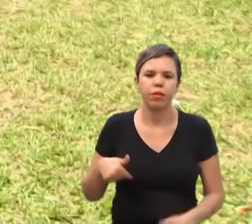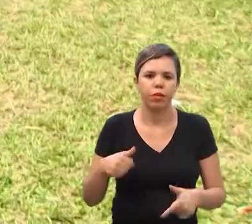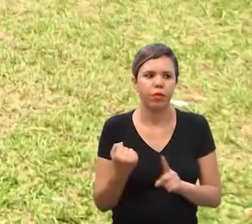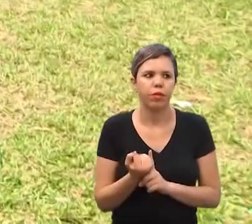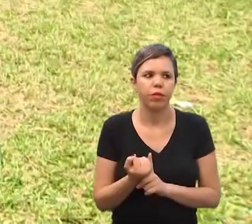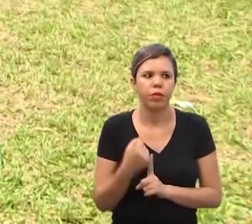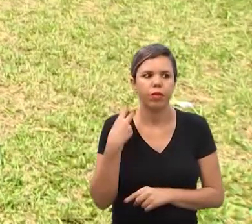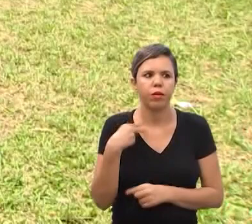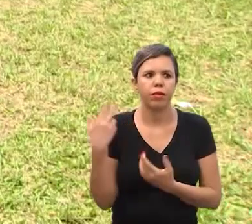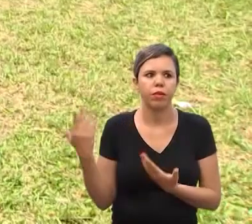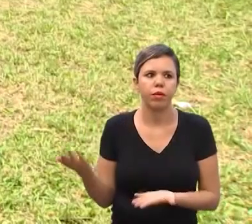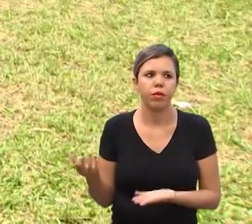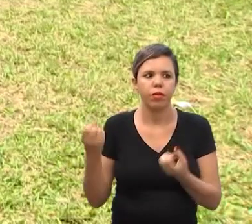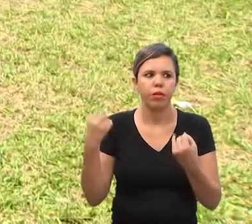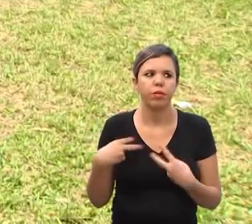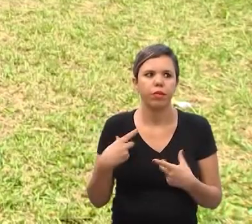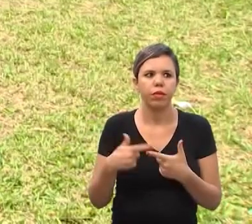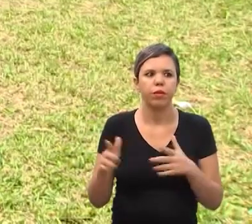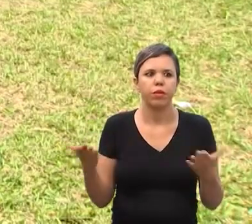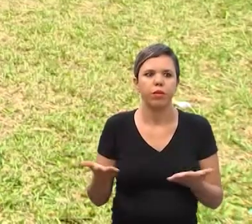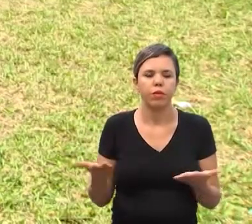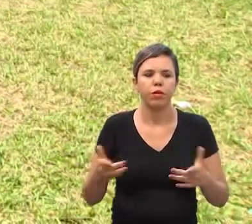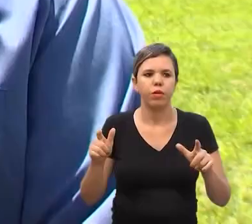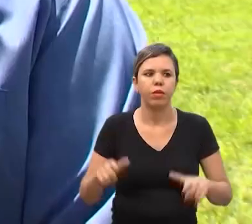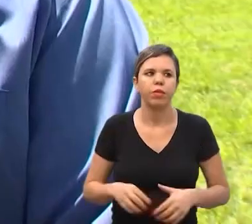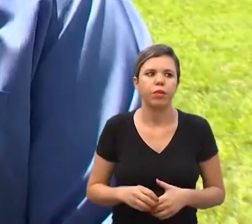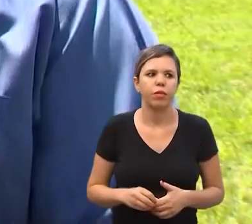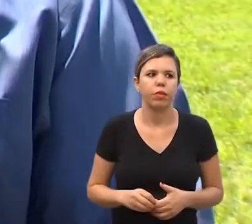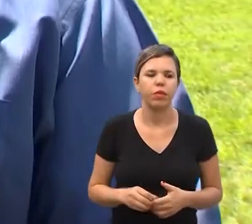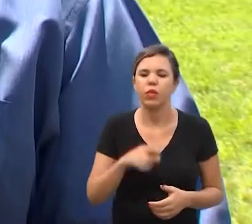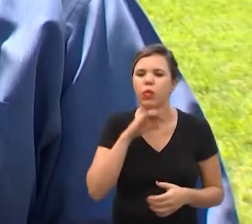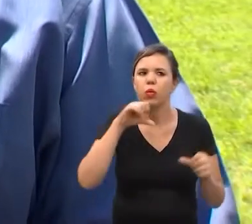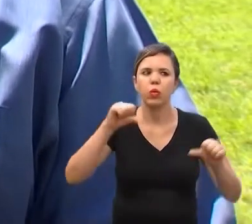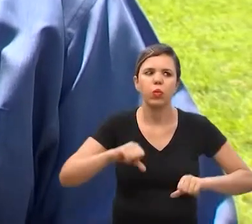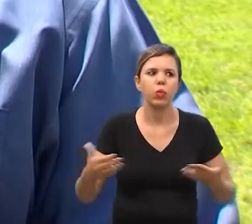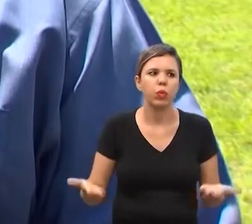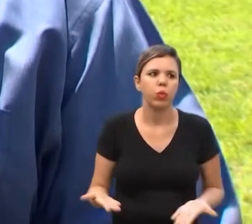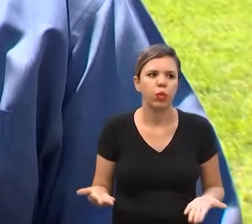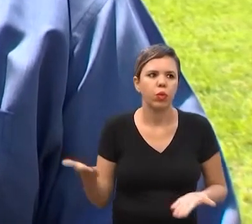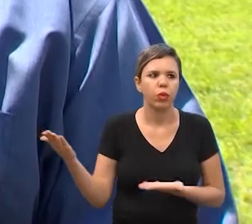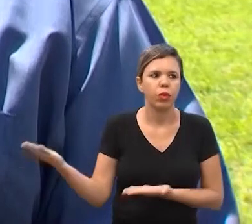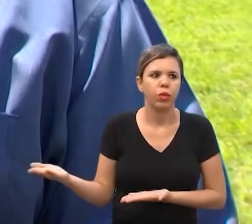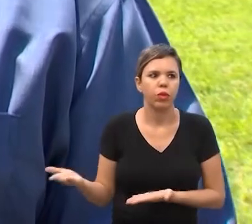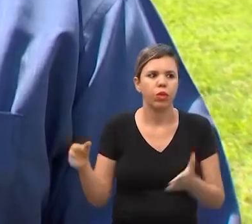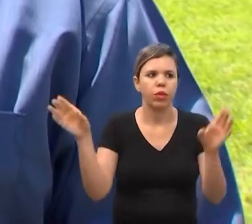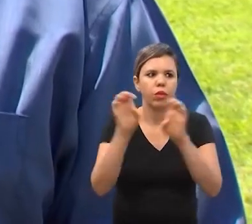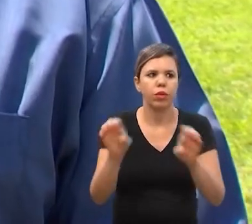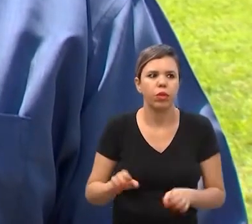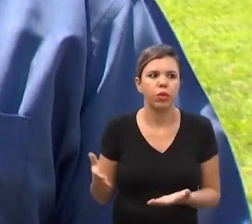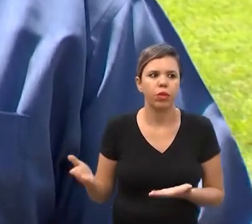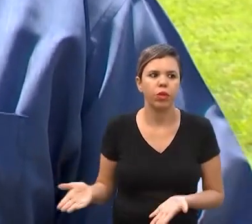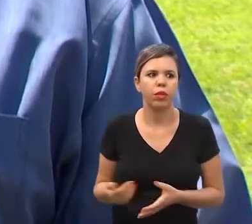social. O parlamentar comentou a situação atual do espaço. Está muito precário hoje, né? Então a estrutura